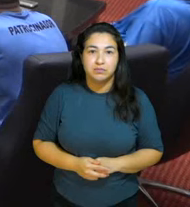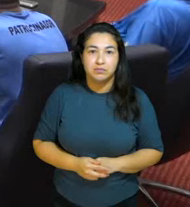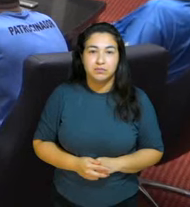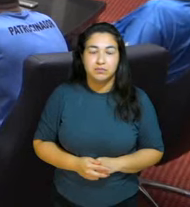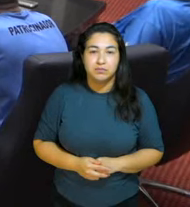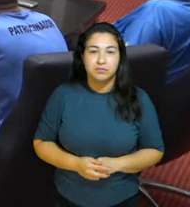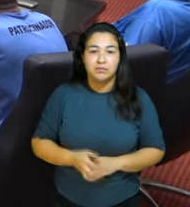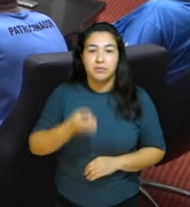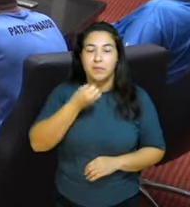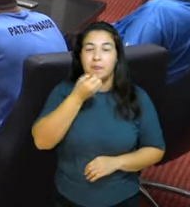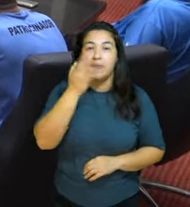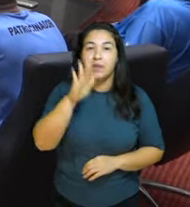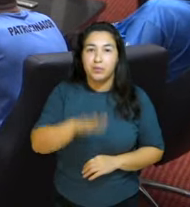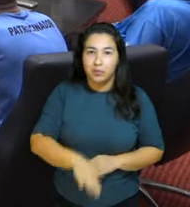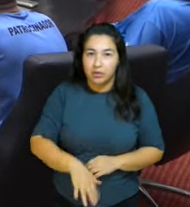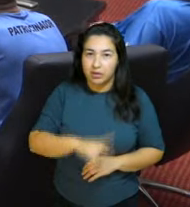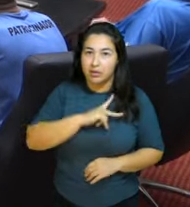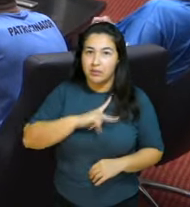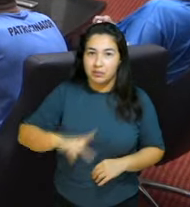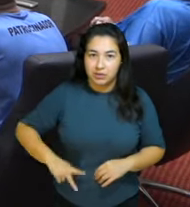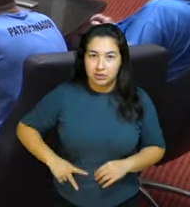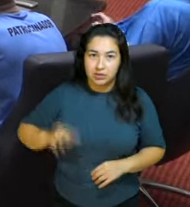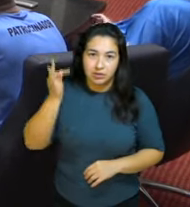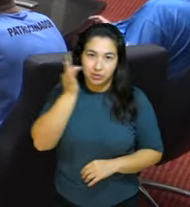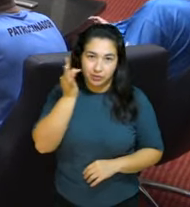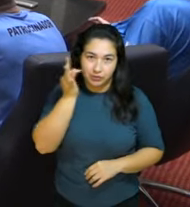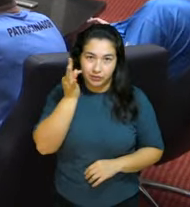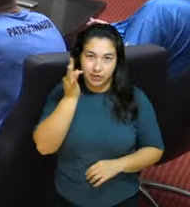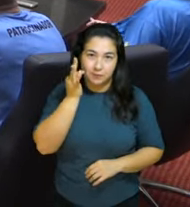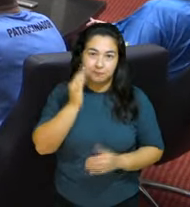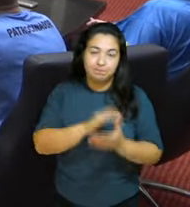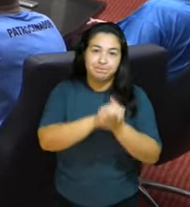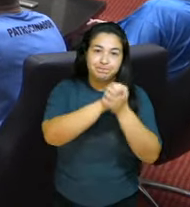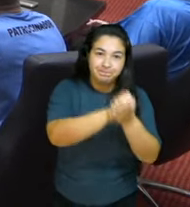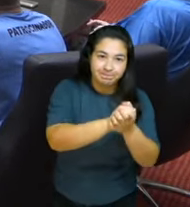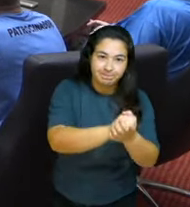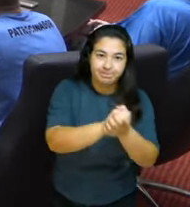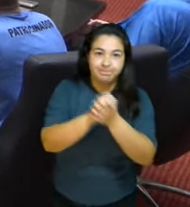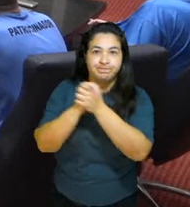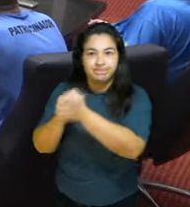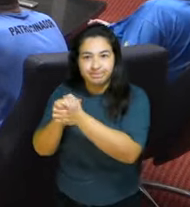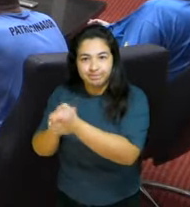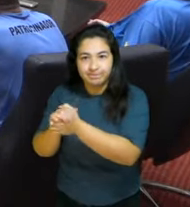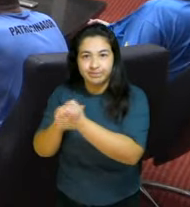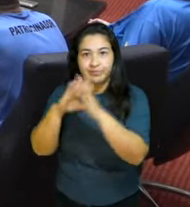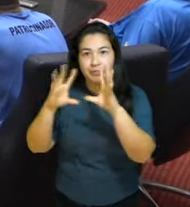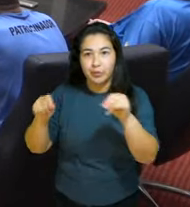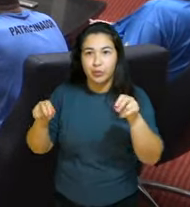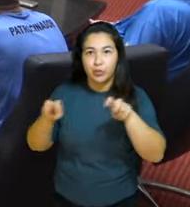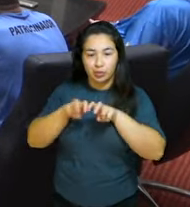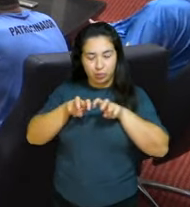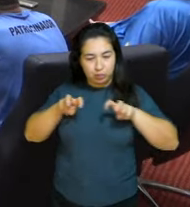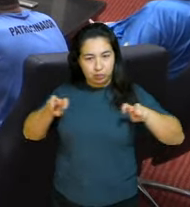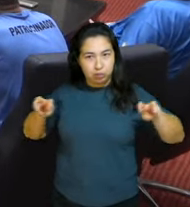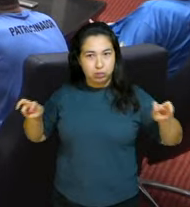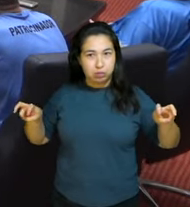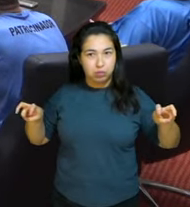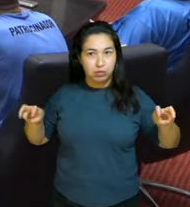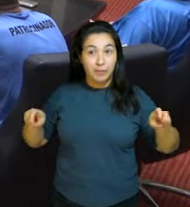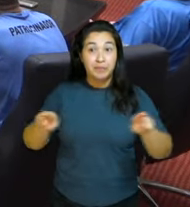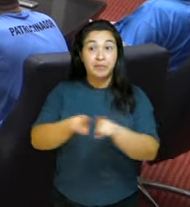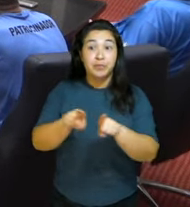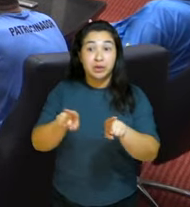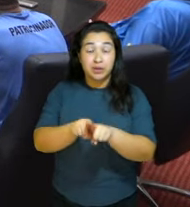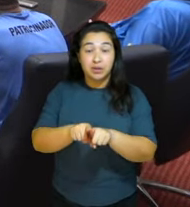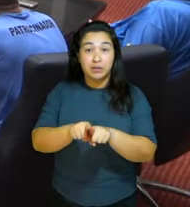Boa tarde, presidente, deputado Fernando, saudar aqui os demais deputados que nos acompanham, saudar aqui